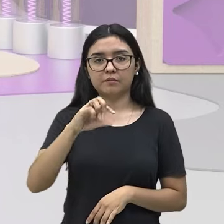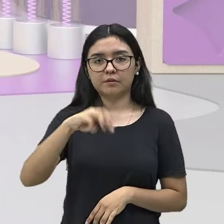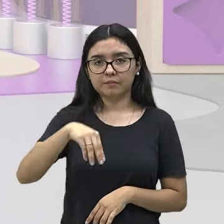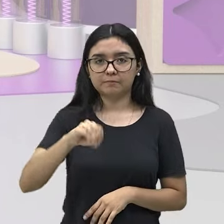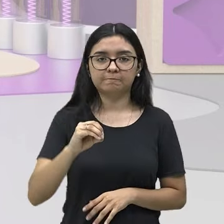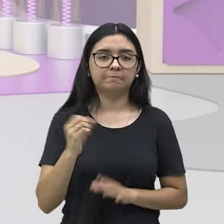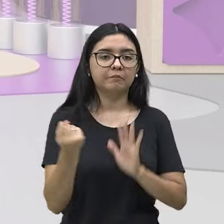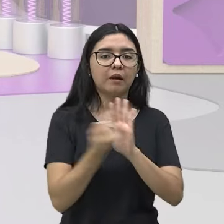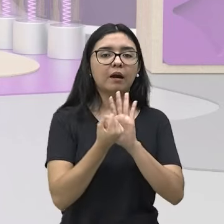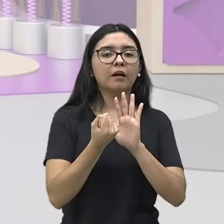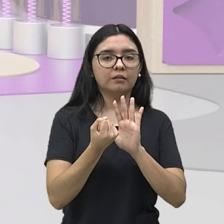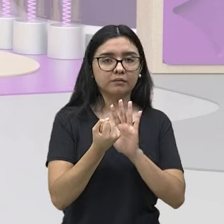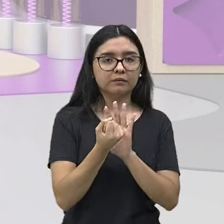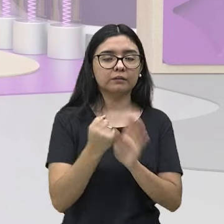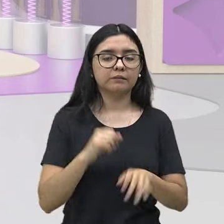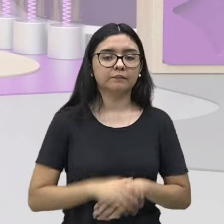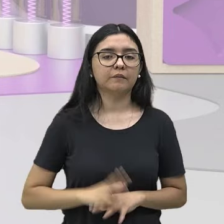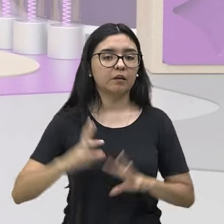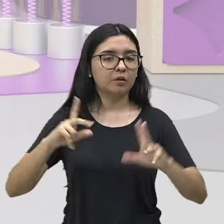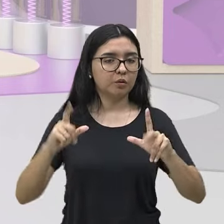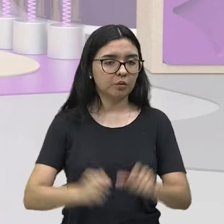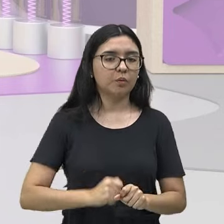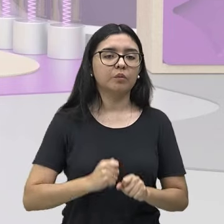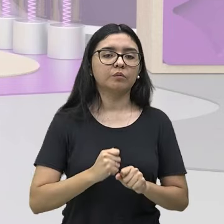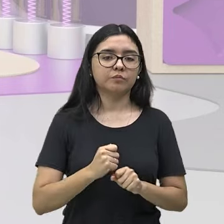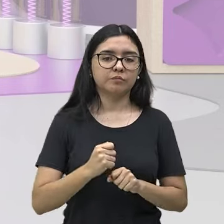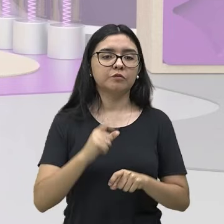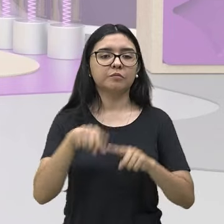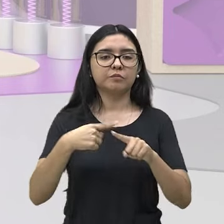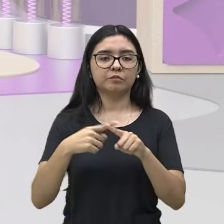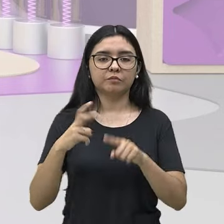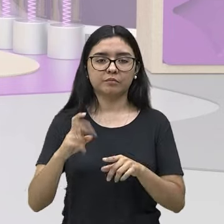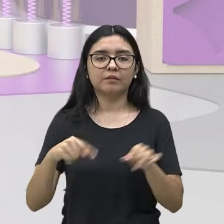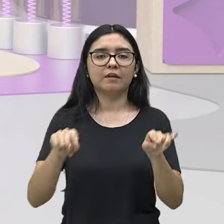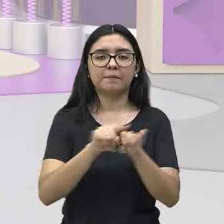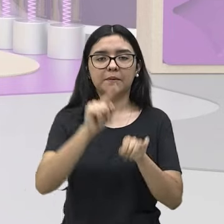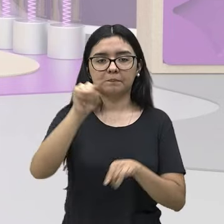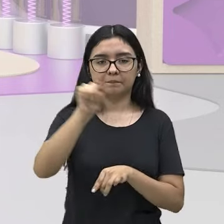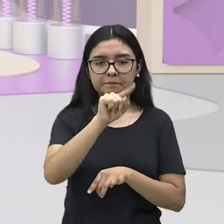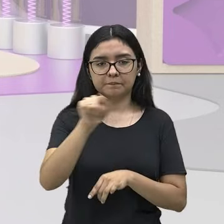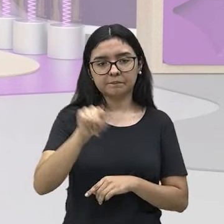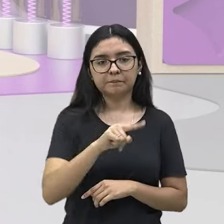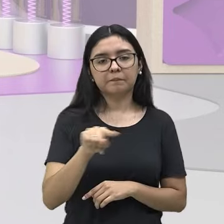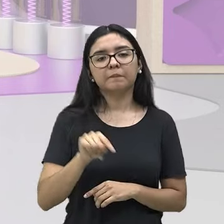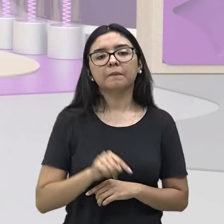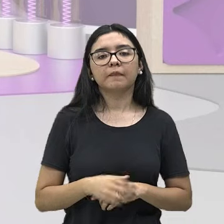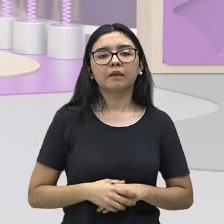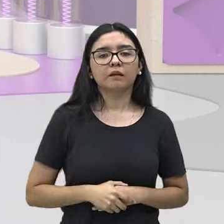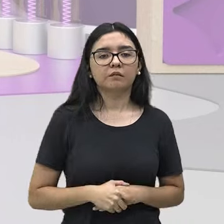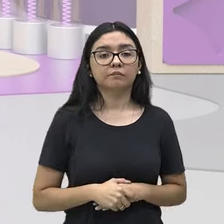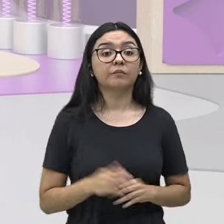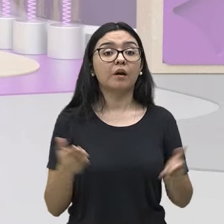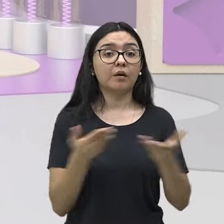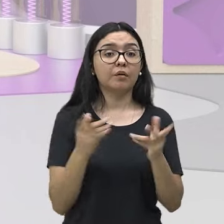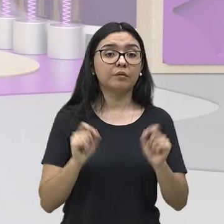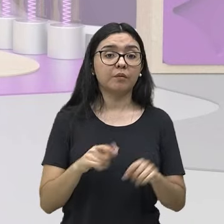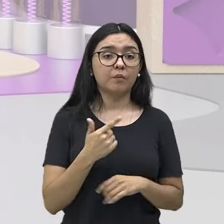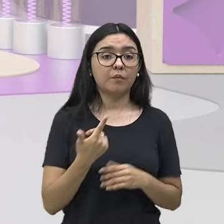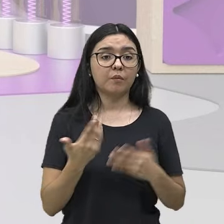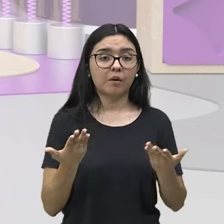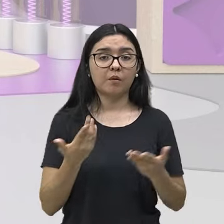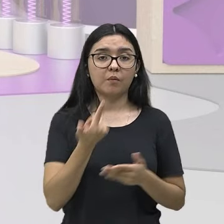marcado ele como primo. Todos os múltiplos de 5 serão eliminados também. Pronto. Agora, qual é o próximo